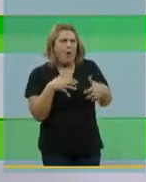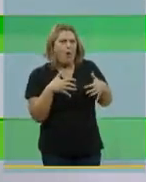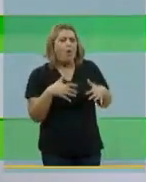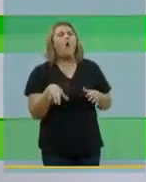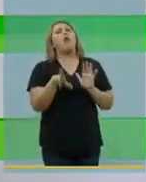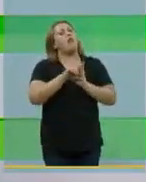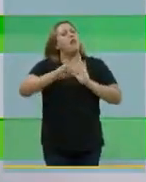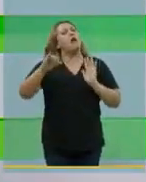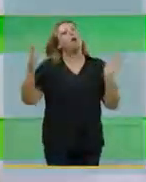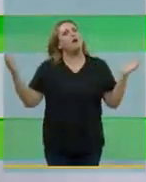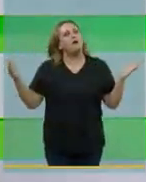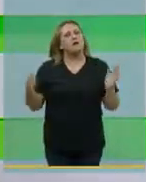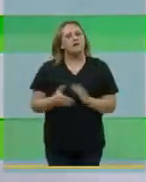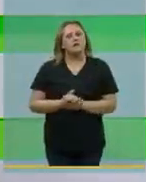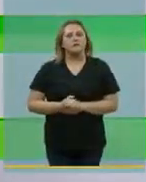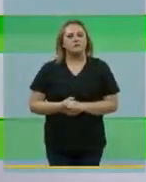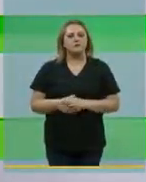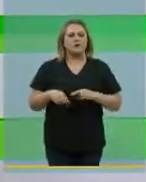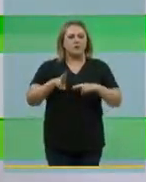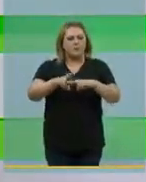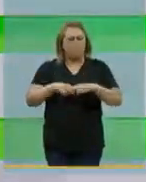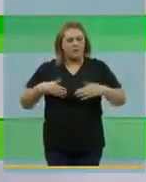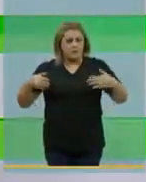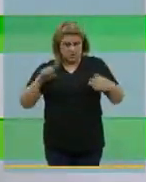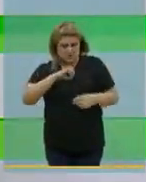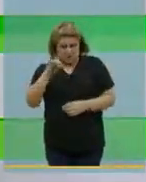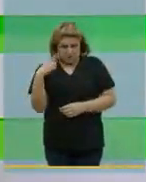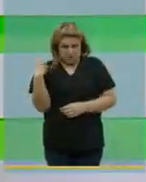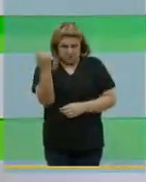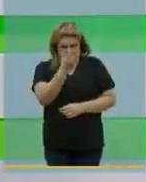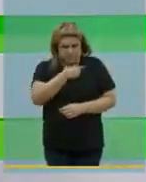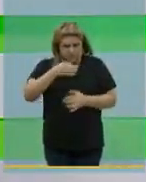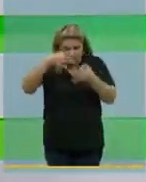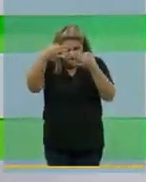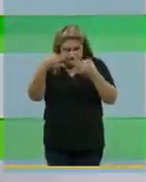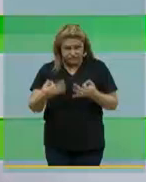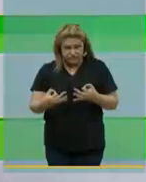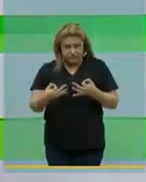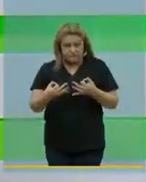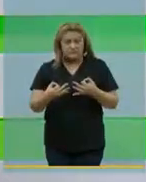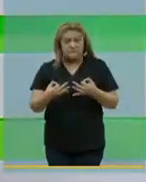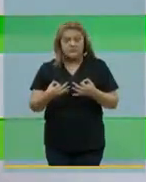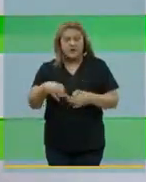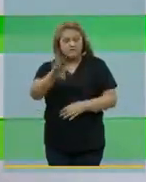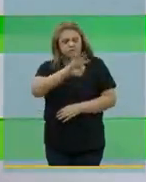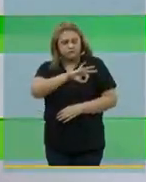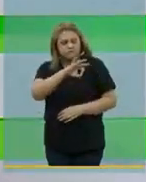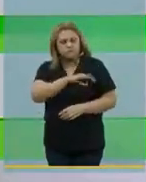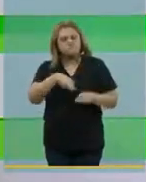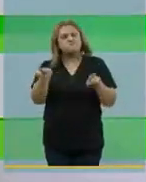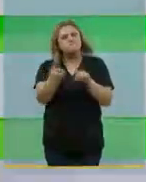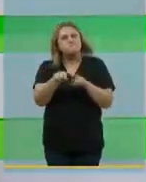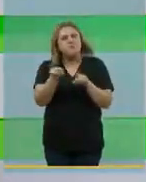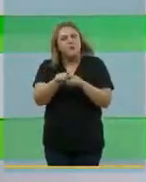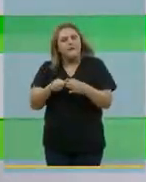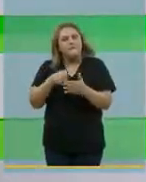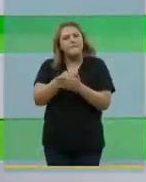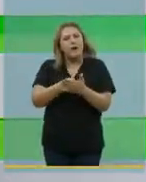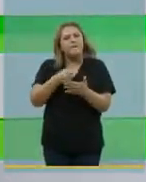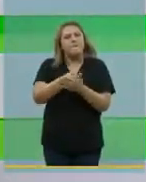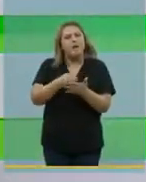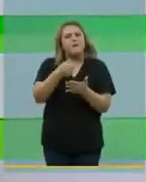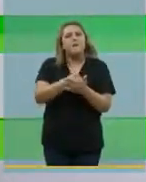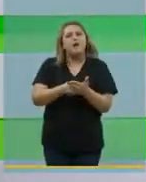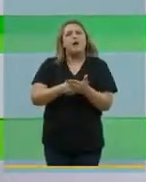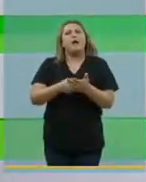e é desta forma investindo inteligência integrando as instituições policiais na faixa de fronteira o exército